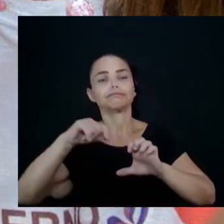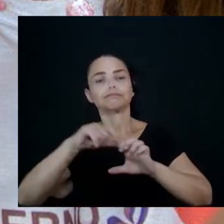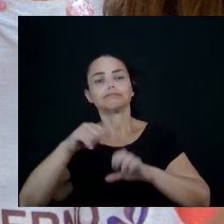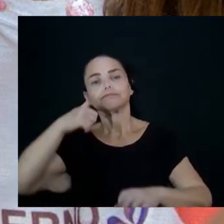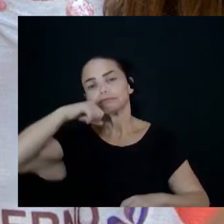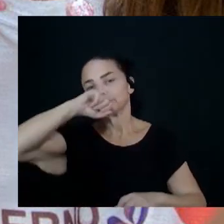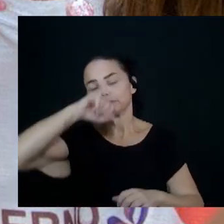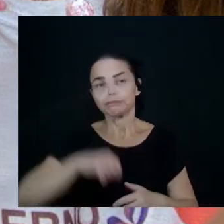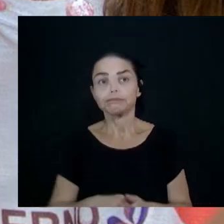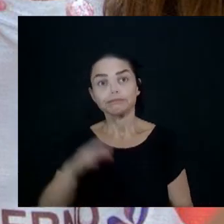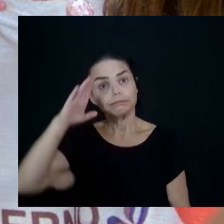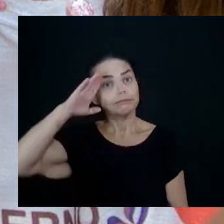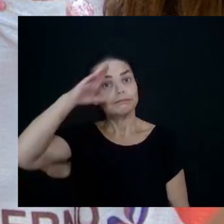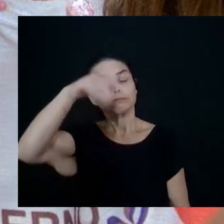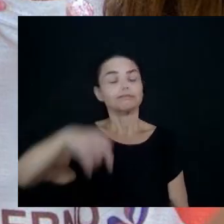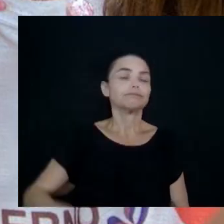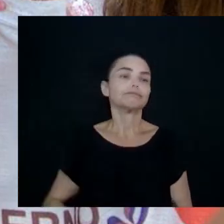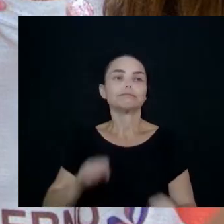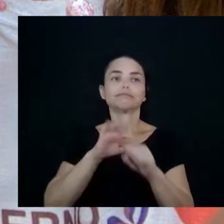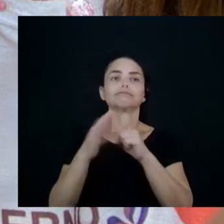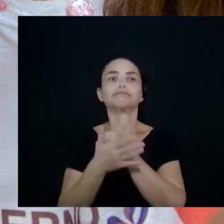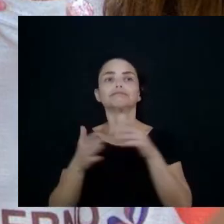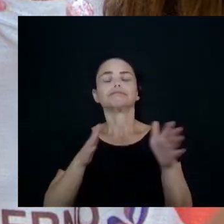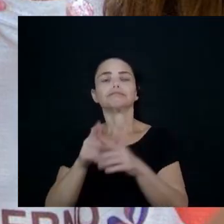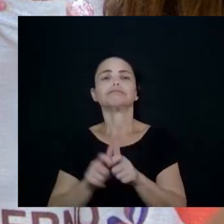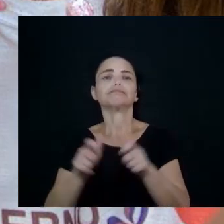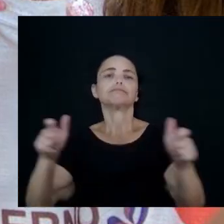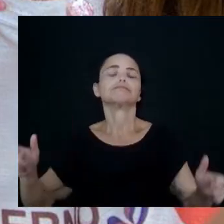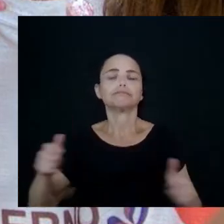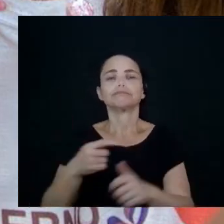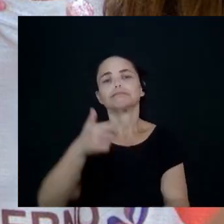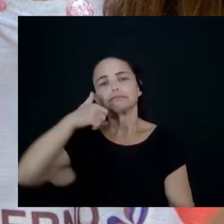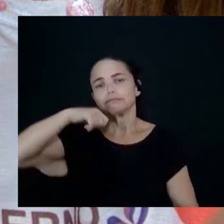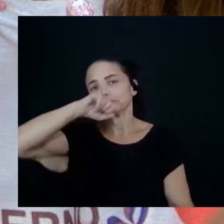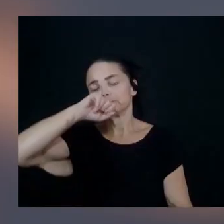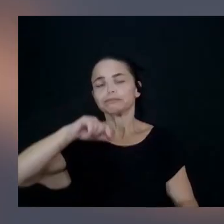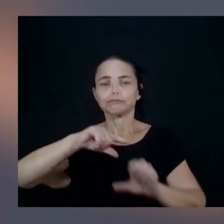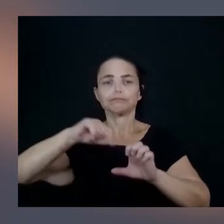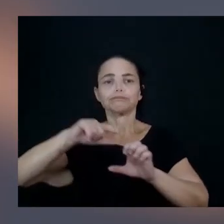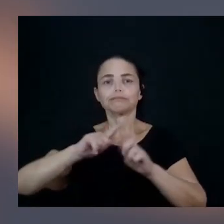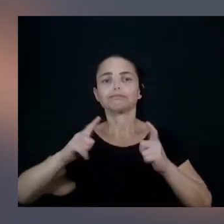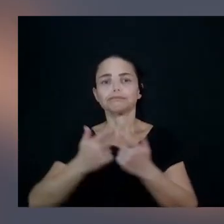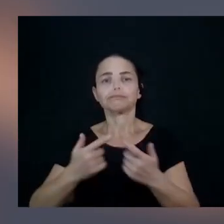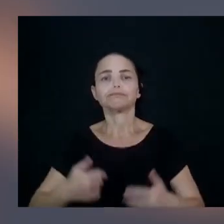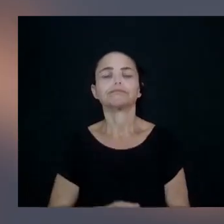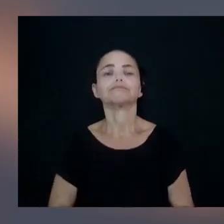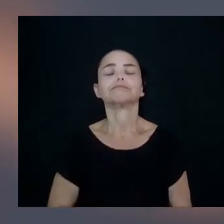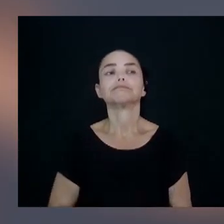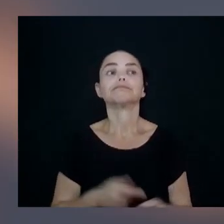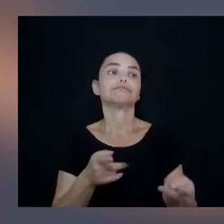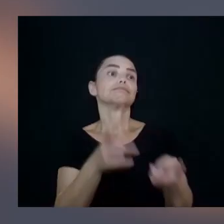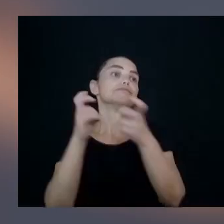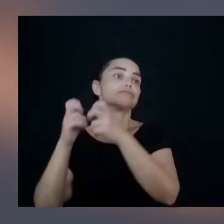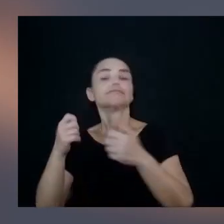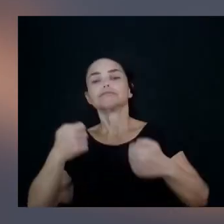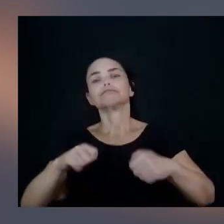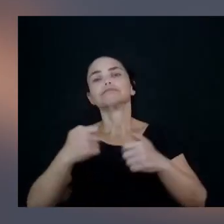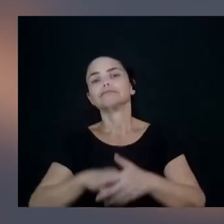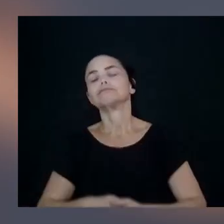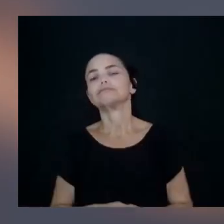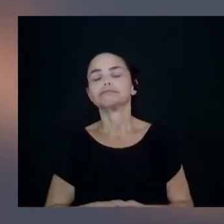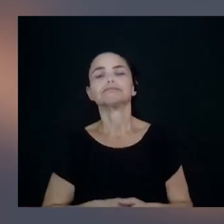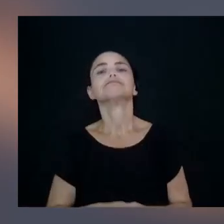principalmente na pandemia, aumentou muito o número de mães empreendedoras no grupo. E aí eu percebi essa necessidade de fazer algo